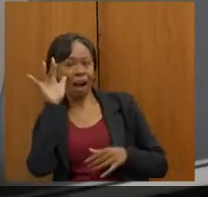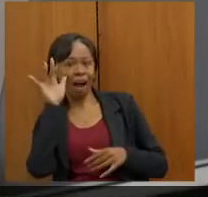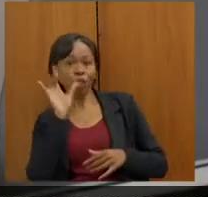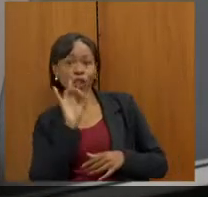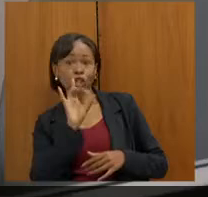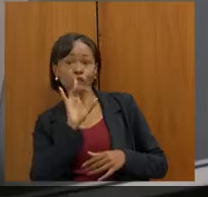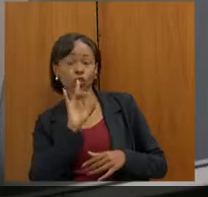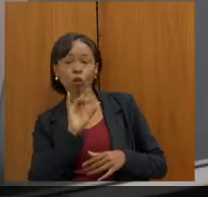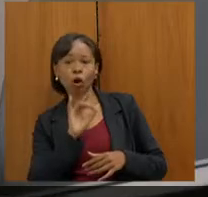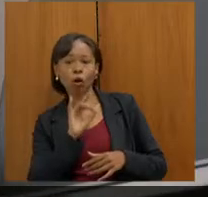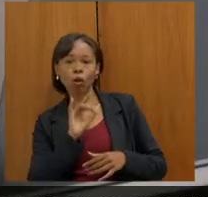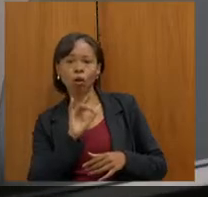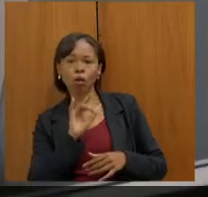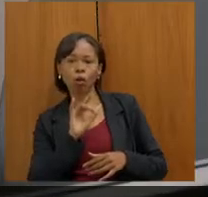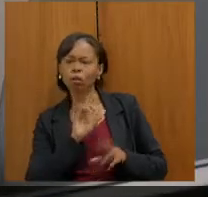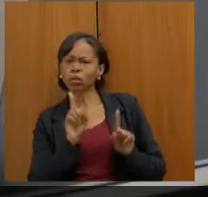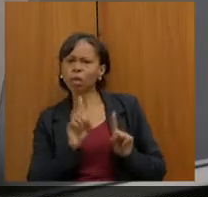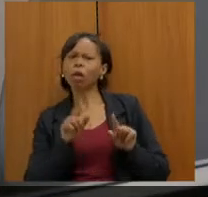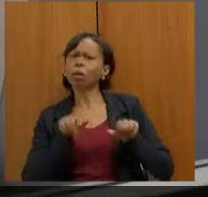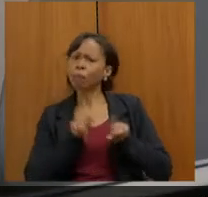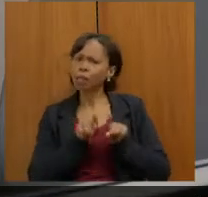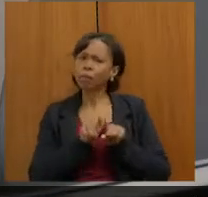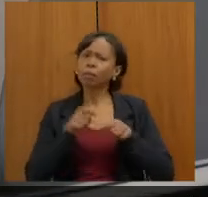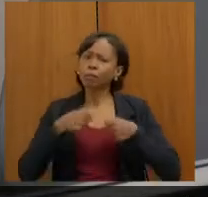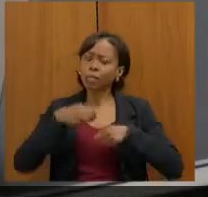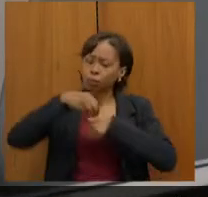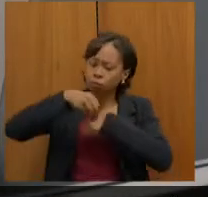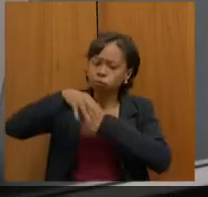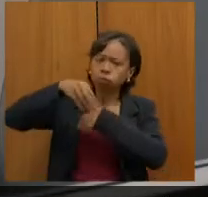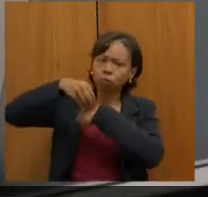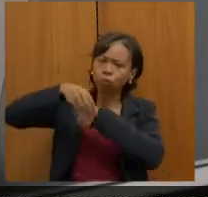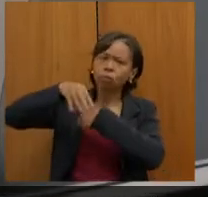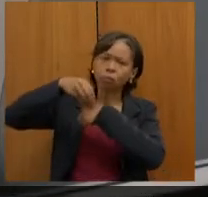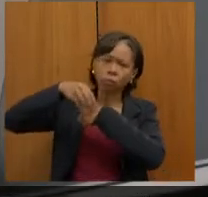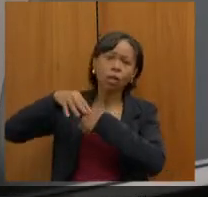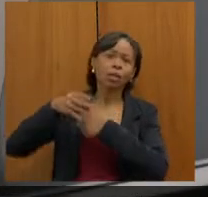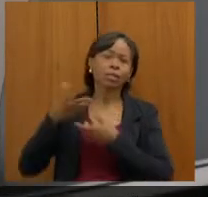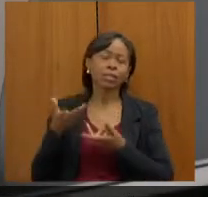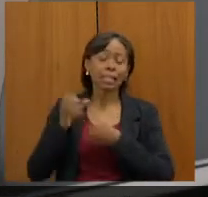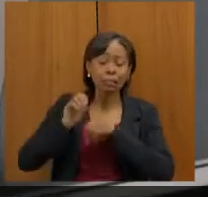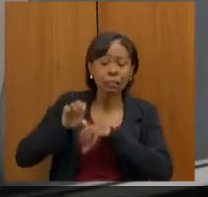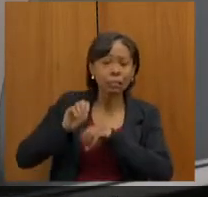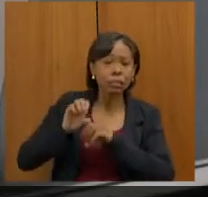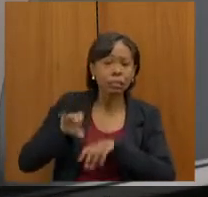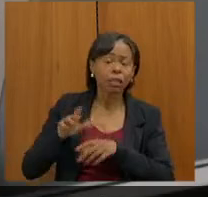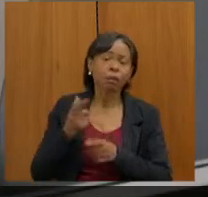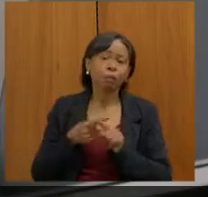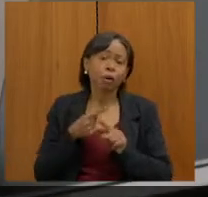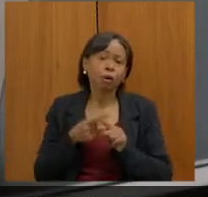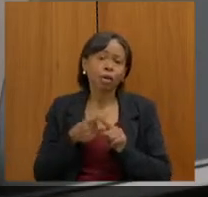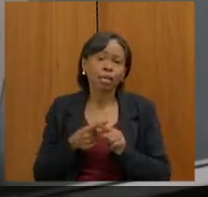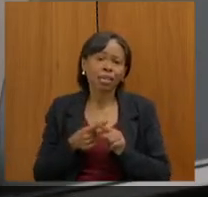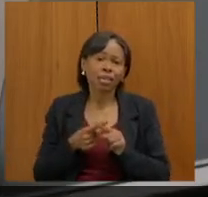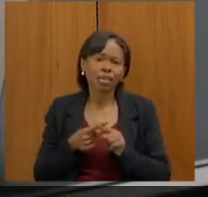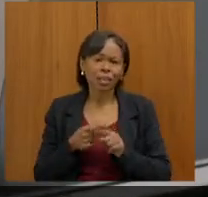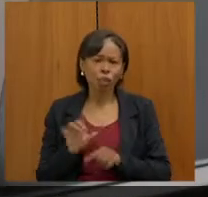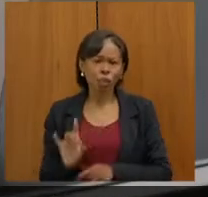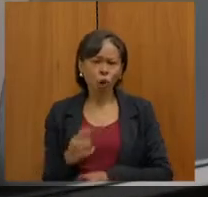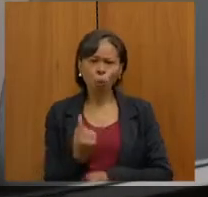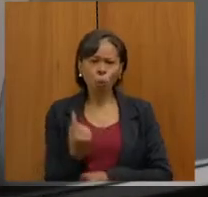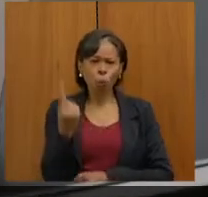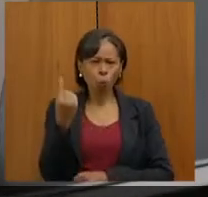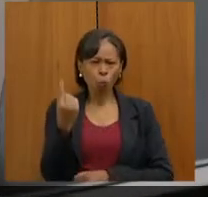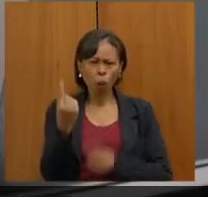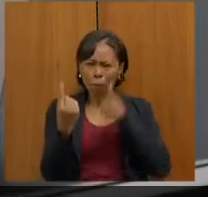do momento que você transmite para a população em larga escala que não é uma mulher que foi morta é a